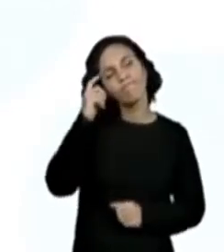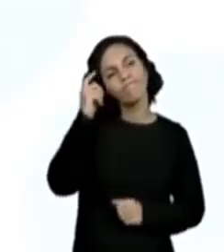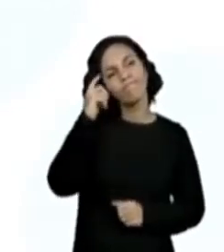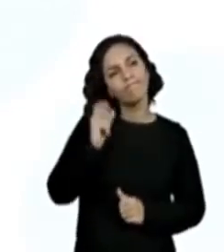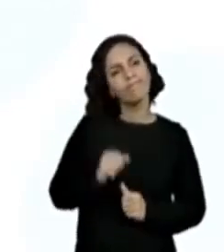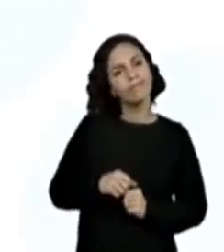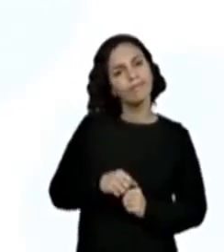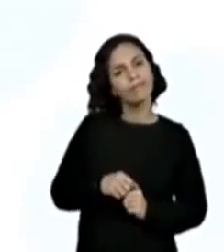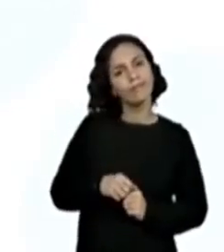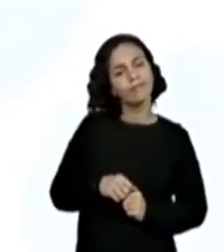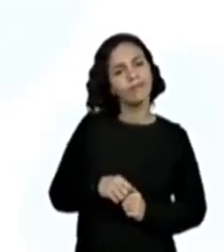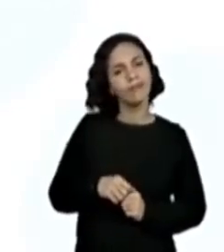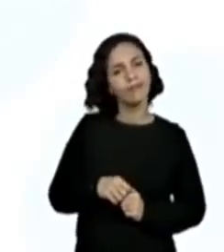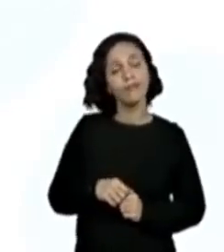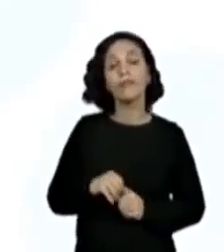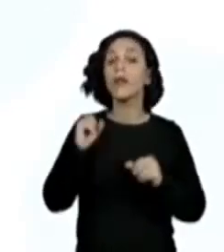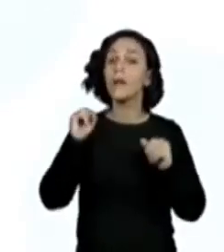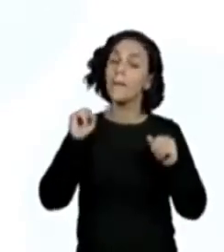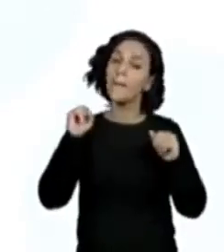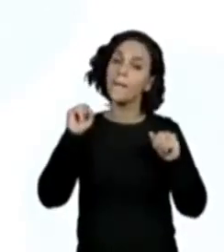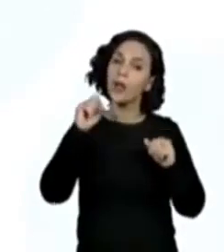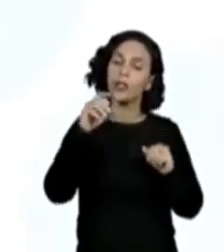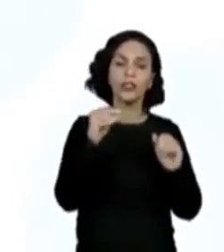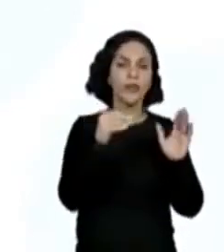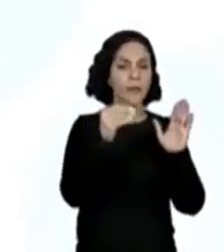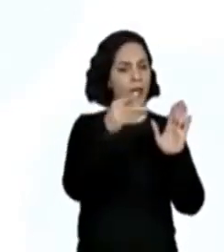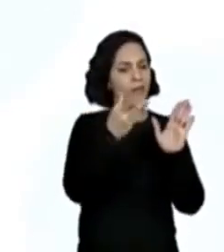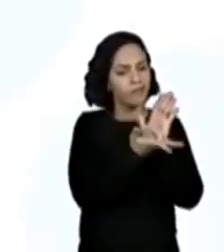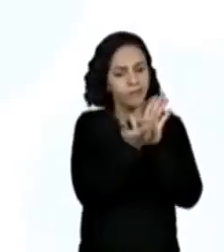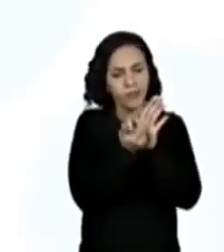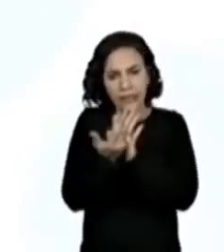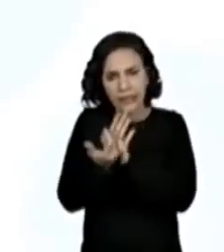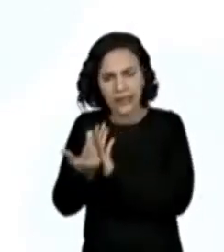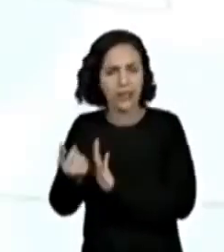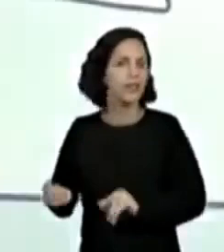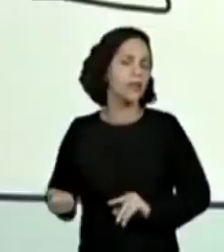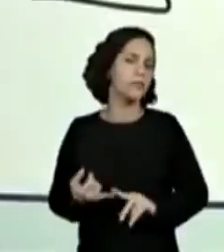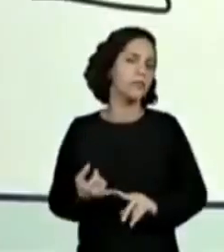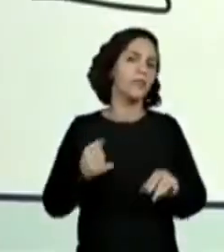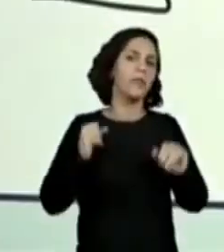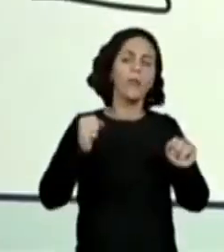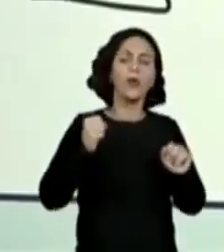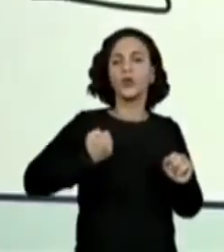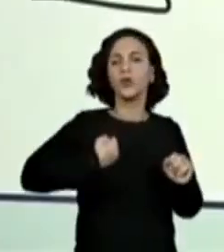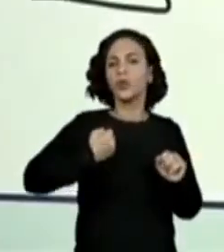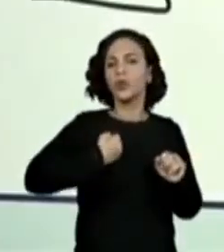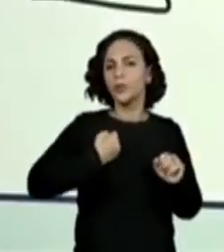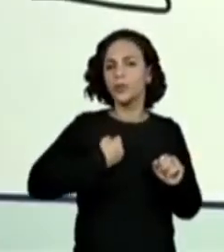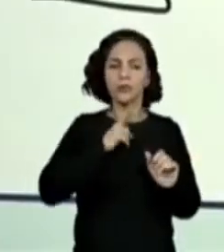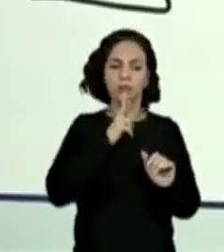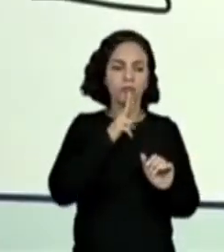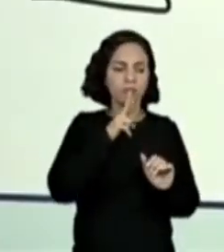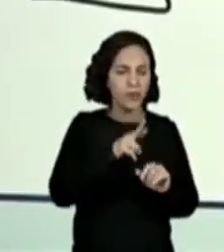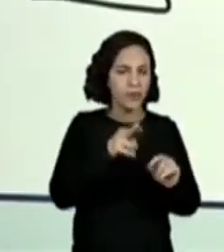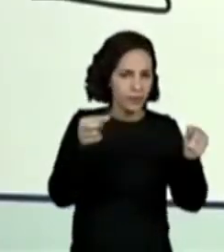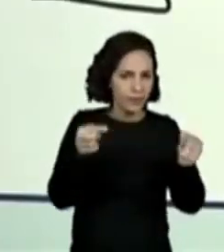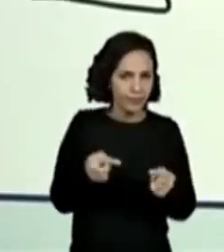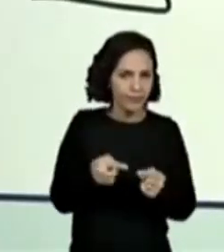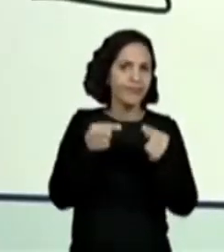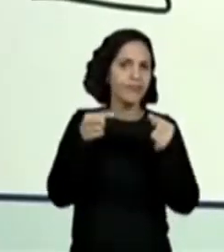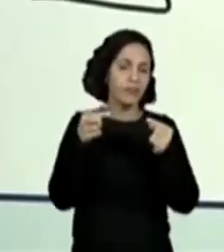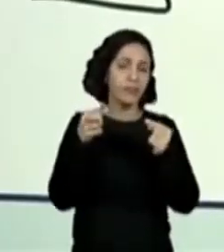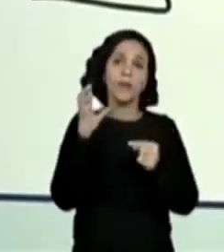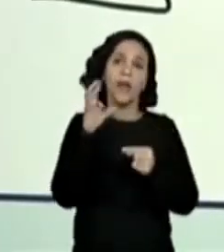Pode colocar 5 bolinhas, vocês podem desenhar os caquis, vocês podem colocar o numeral, como eu estou fazendo, que vai um pouquinho